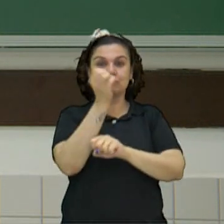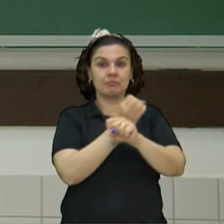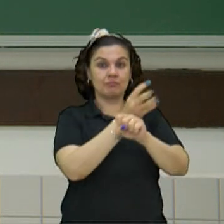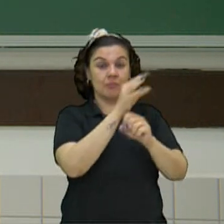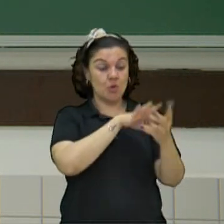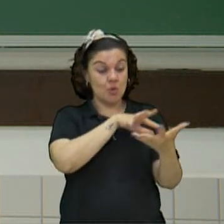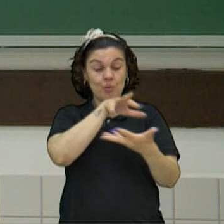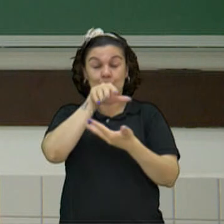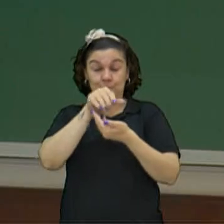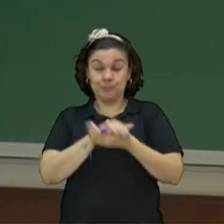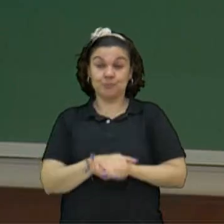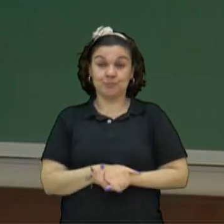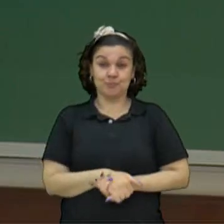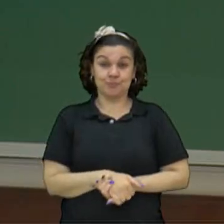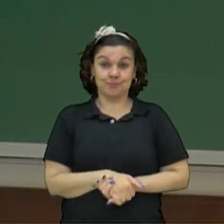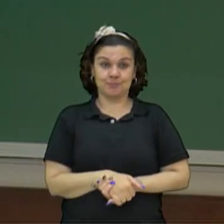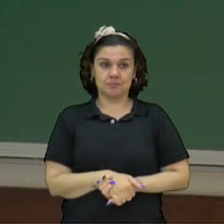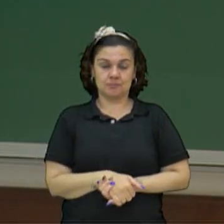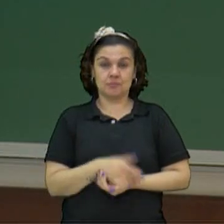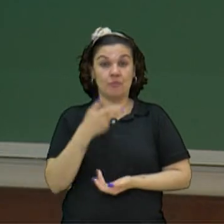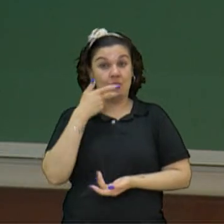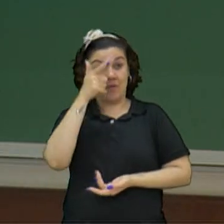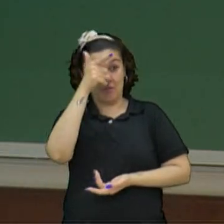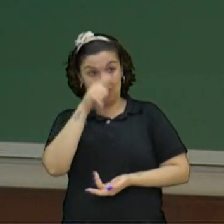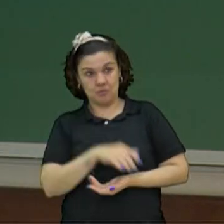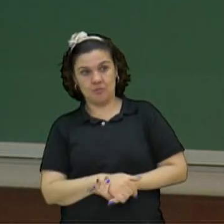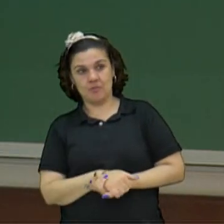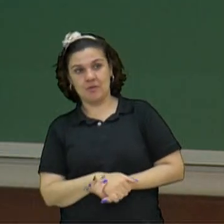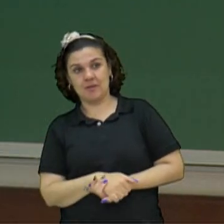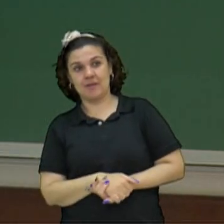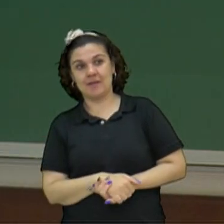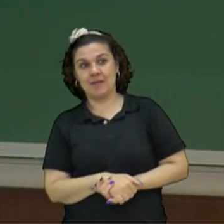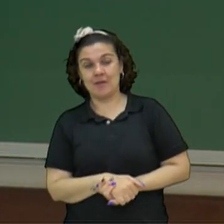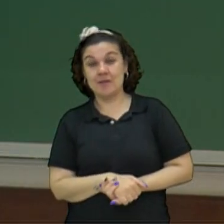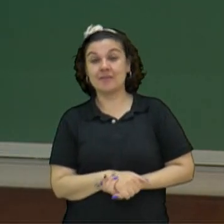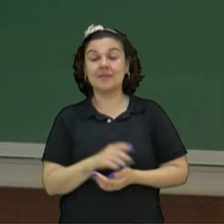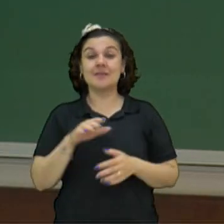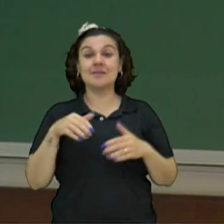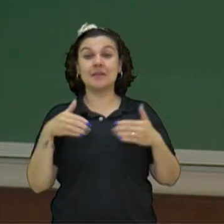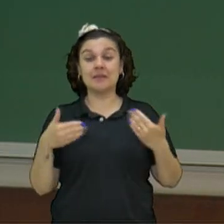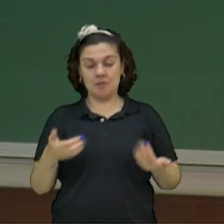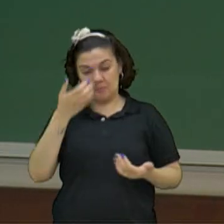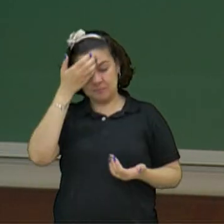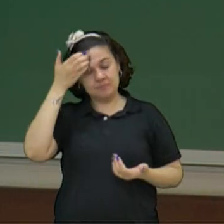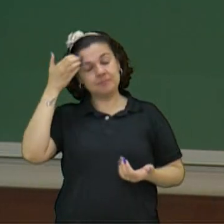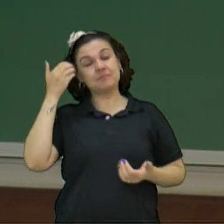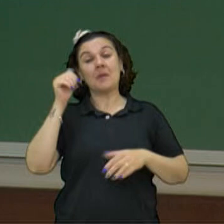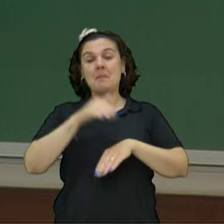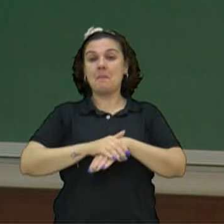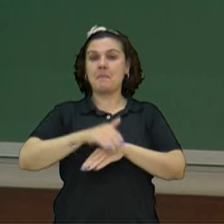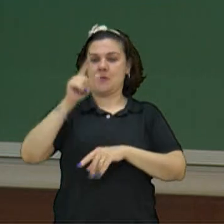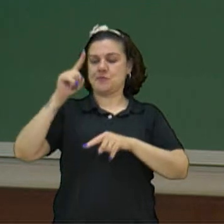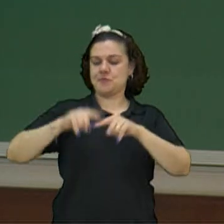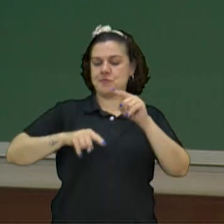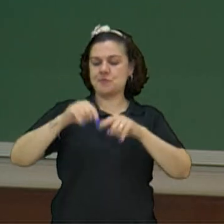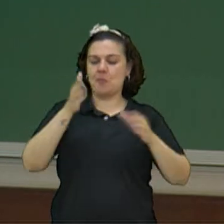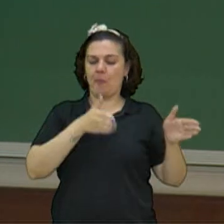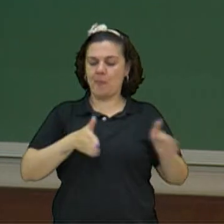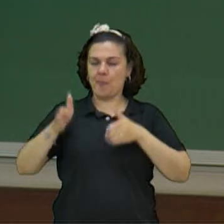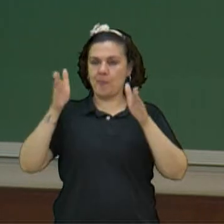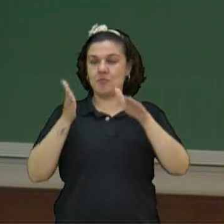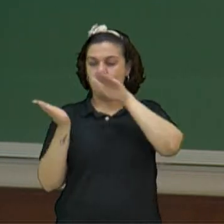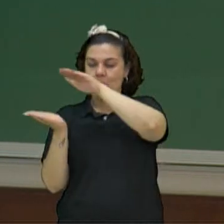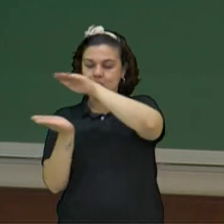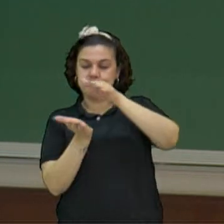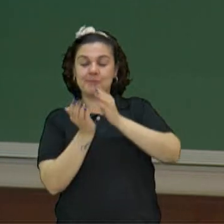do planeta. Eu vou repetir. As mercadorias do planeta, mais de 80% se